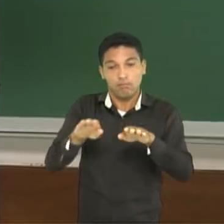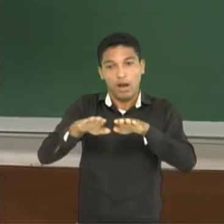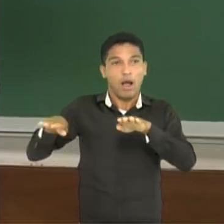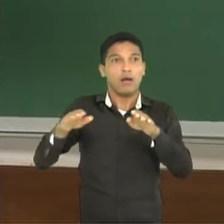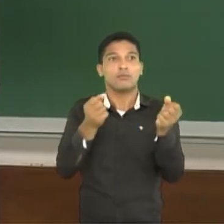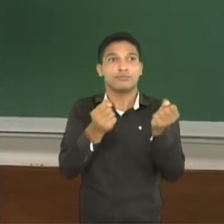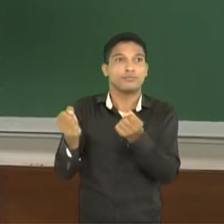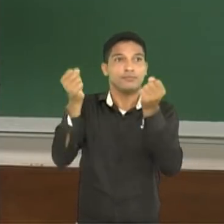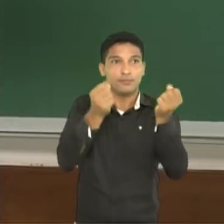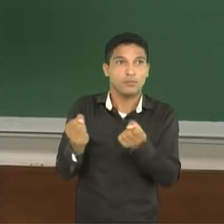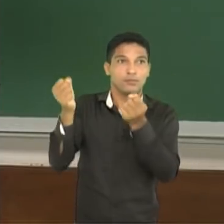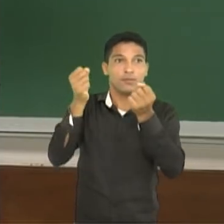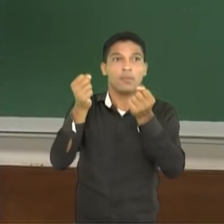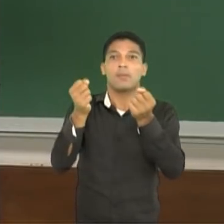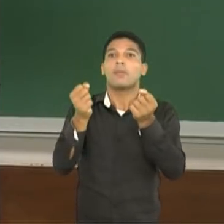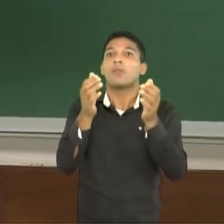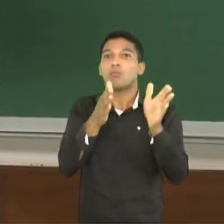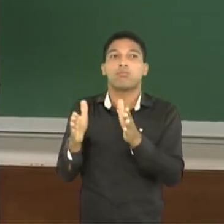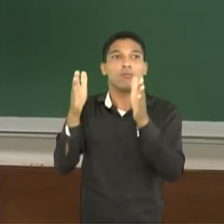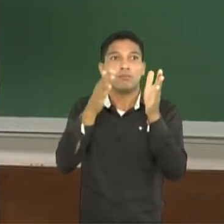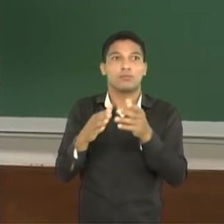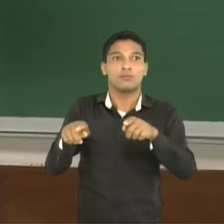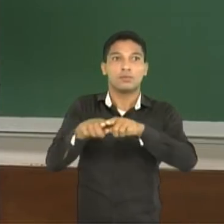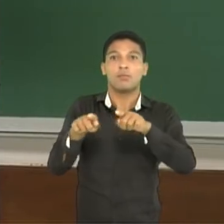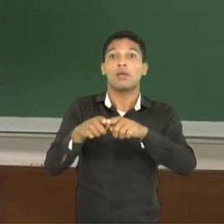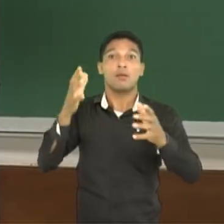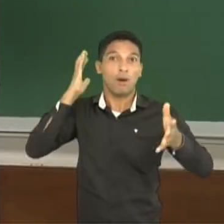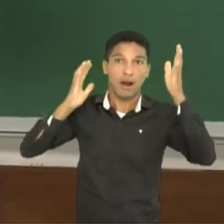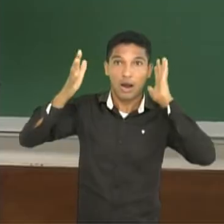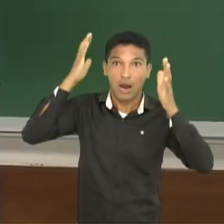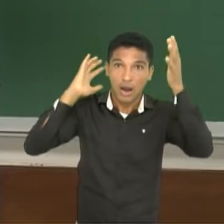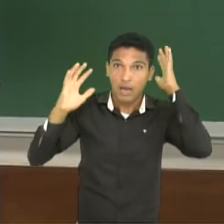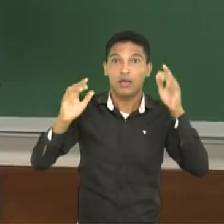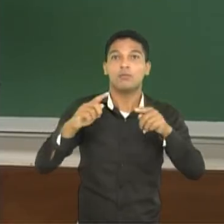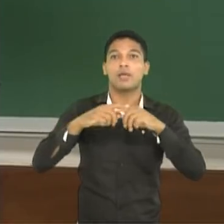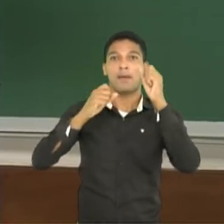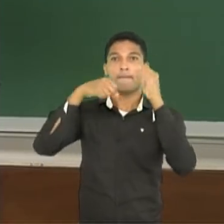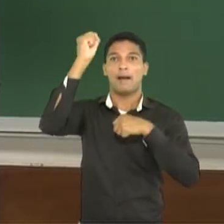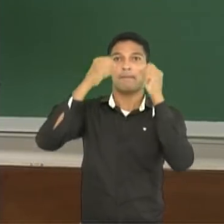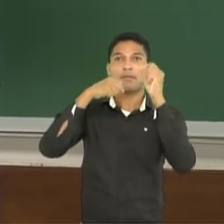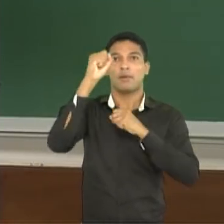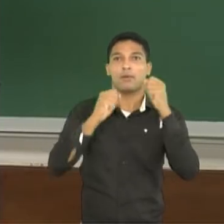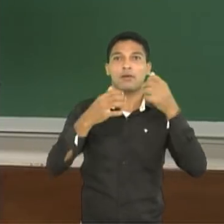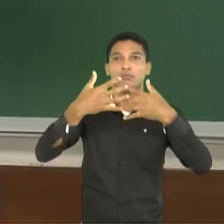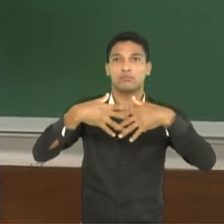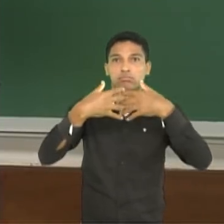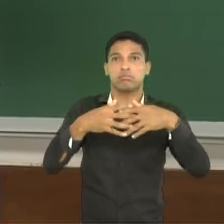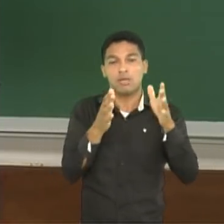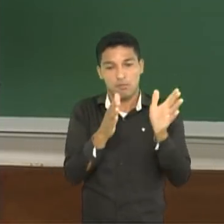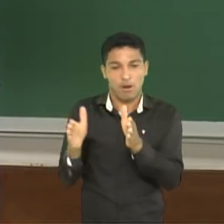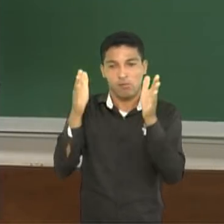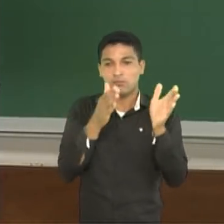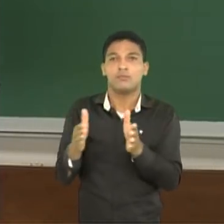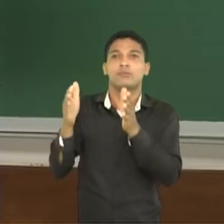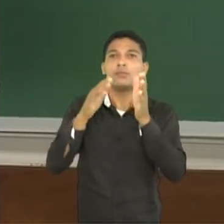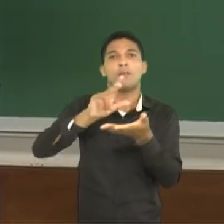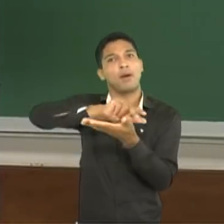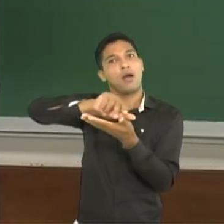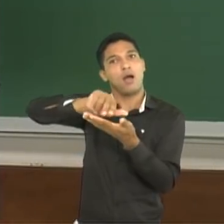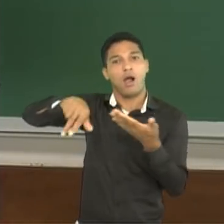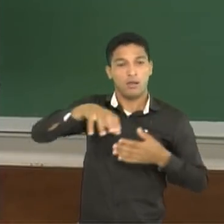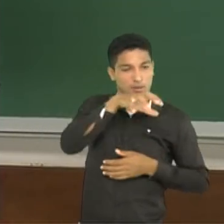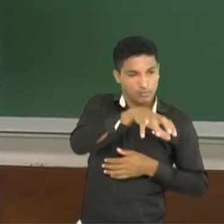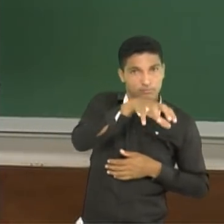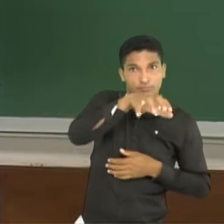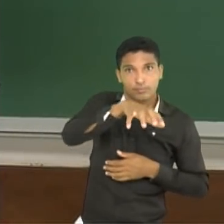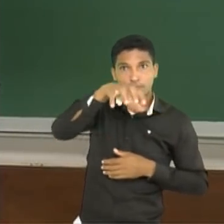Porque nós vamos ter diferentes tipos de indústrias fabricando os mais variados ali tipos de produtos, né? Então é